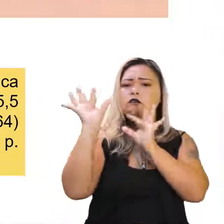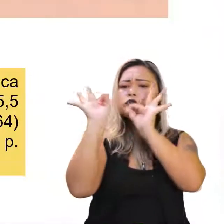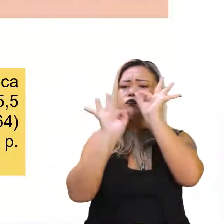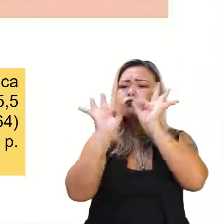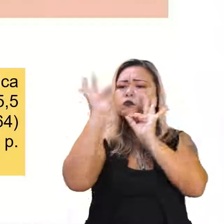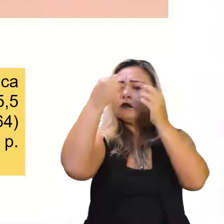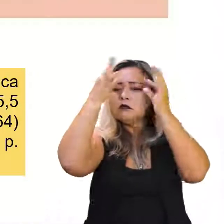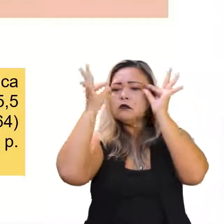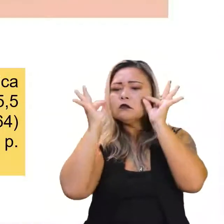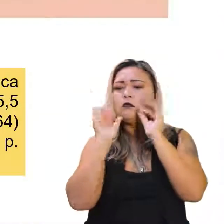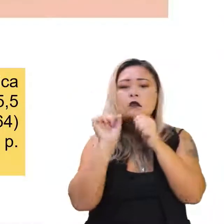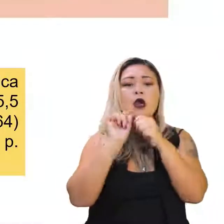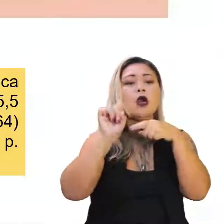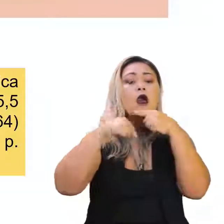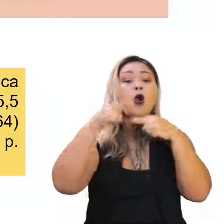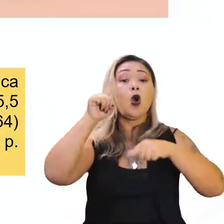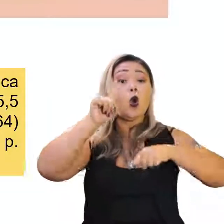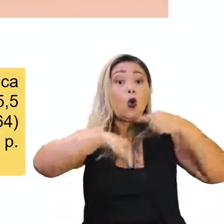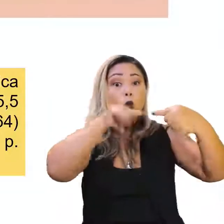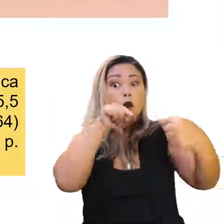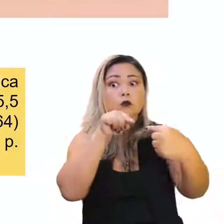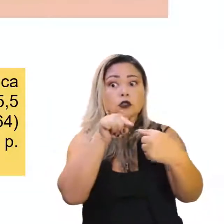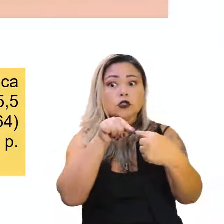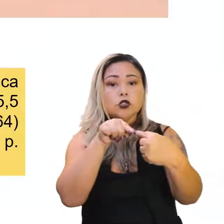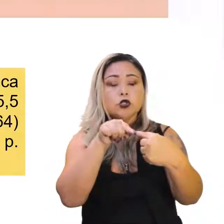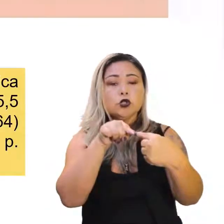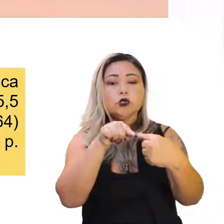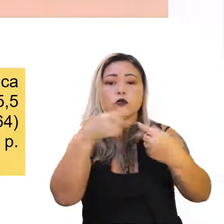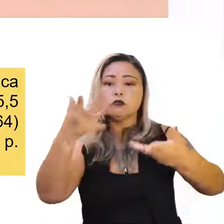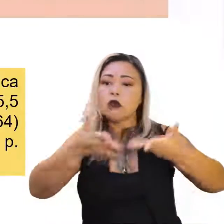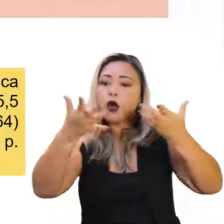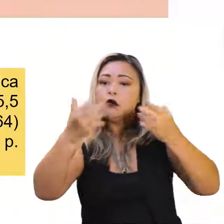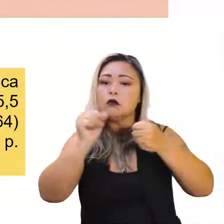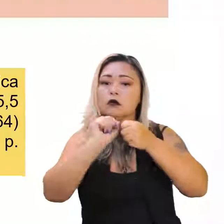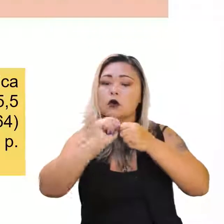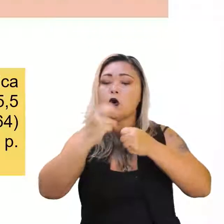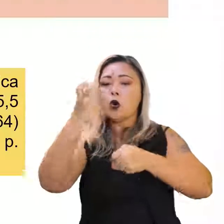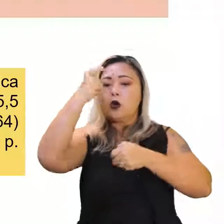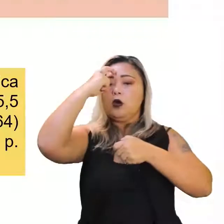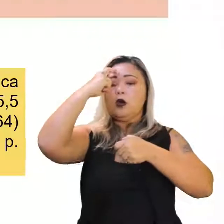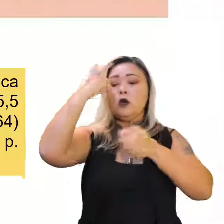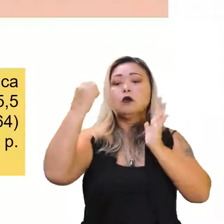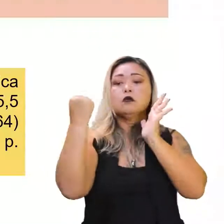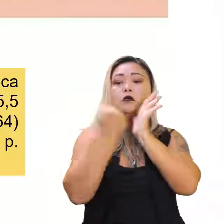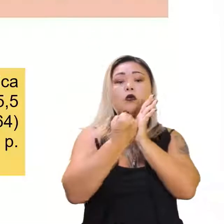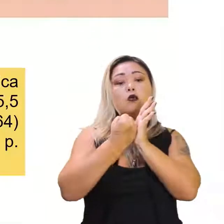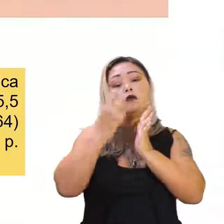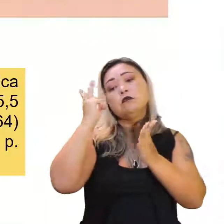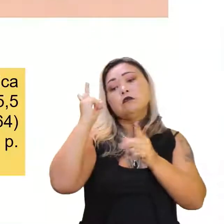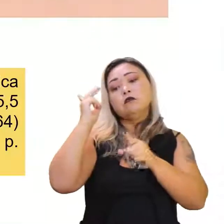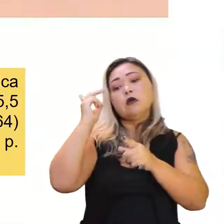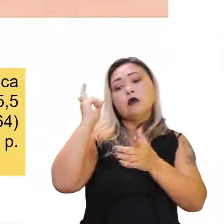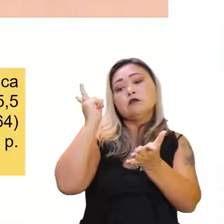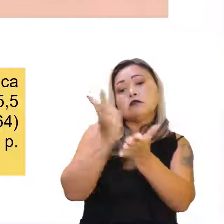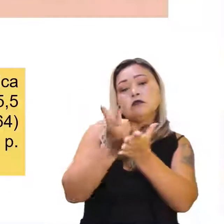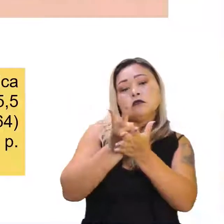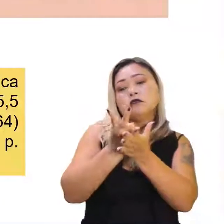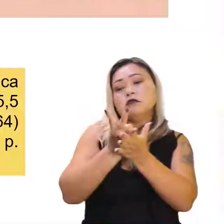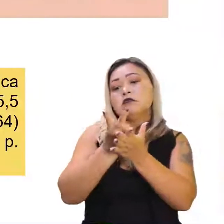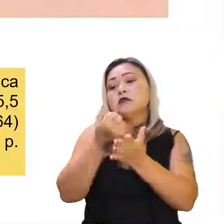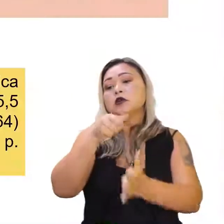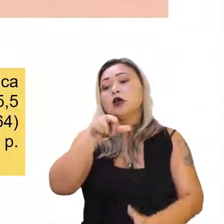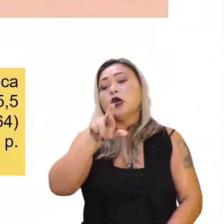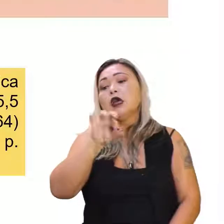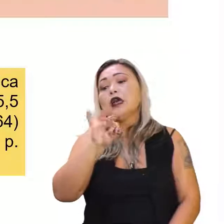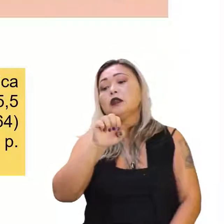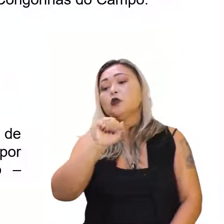de escultura. O objetivo de ressaltar aspectos culturais, simbólicos ou mesmo